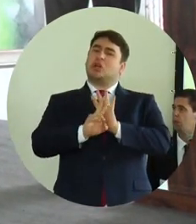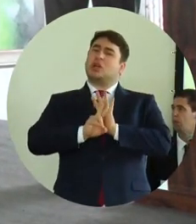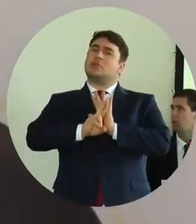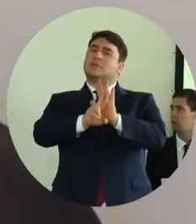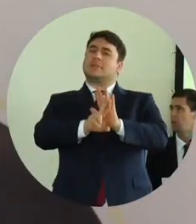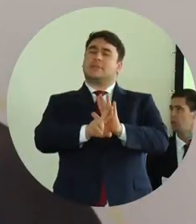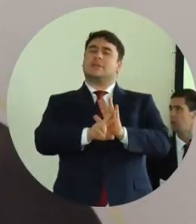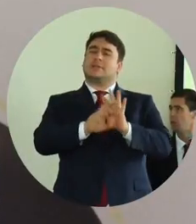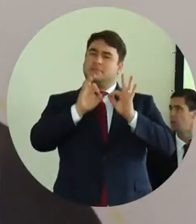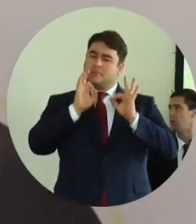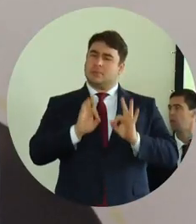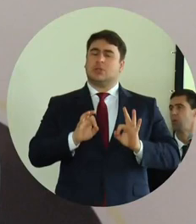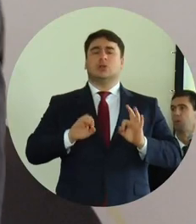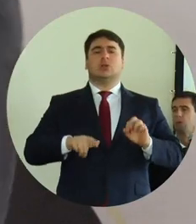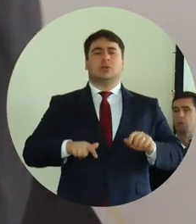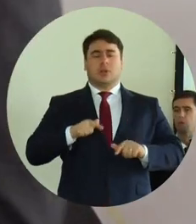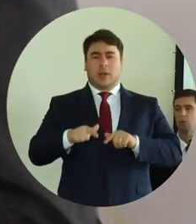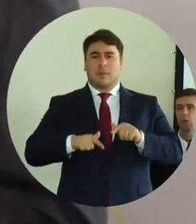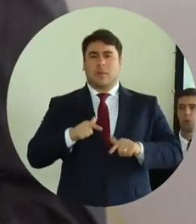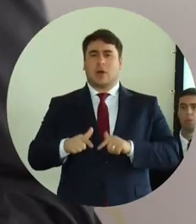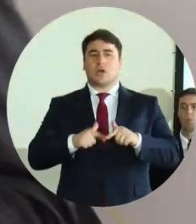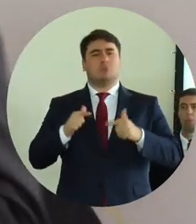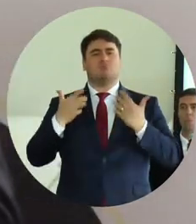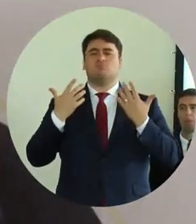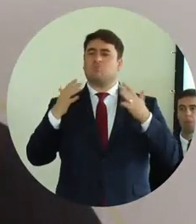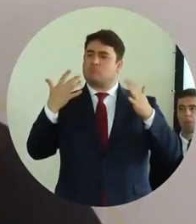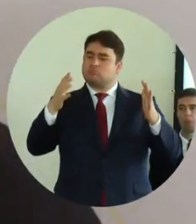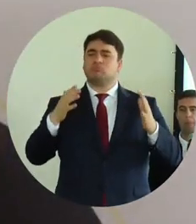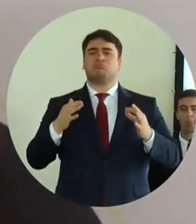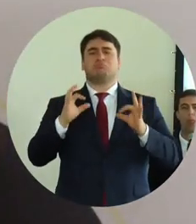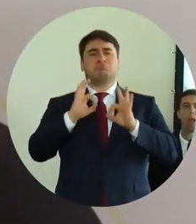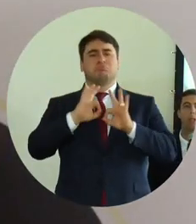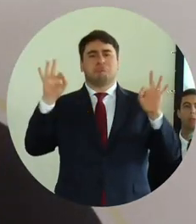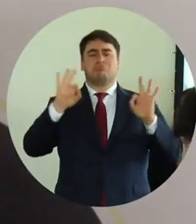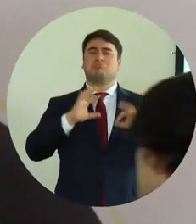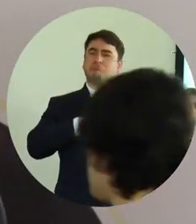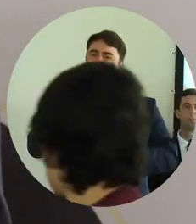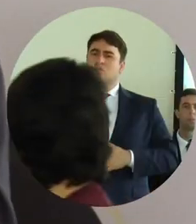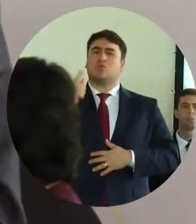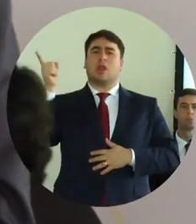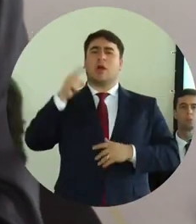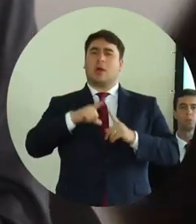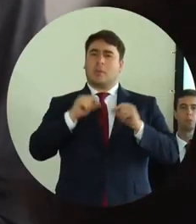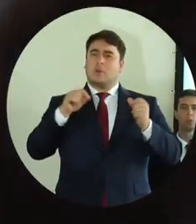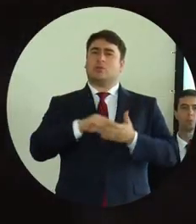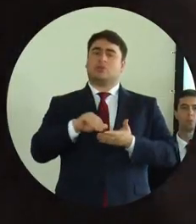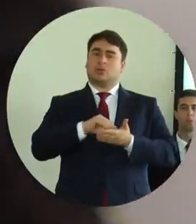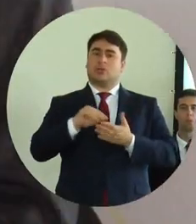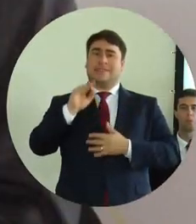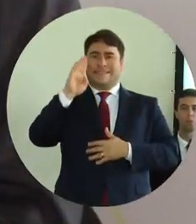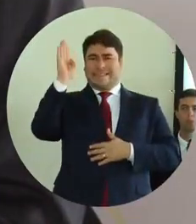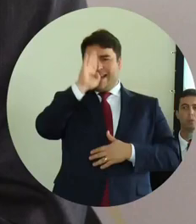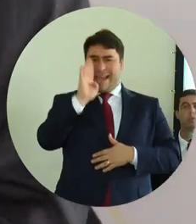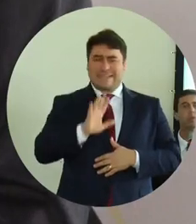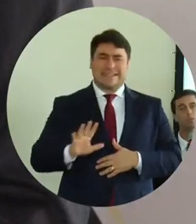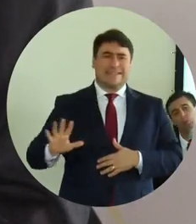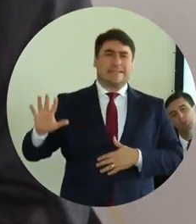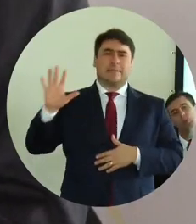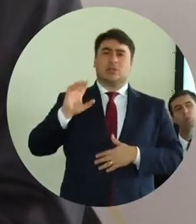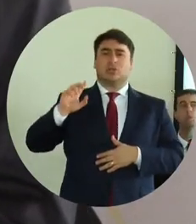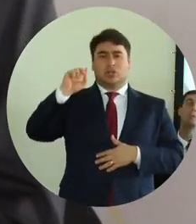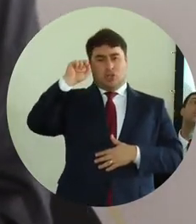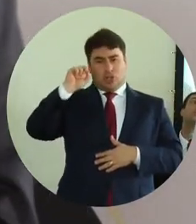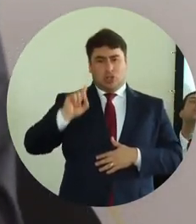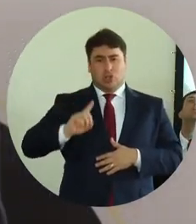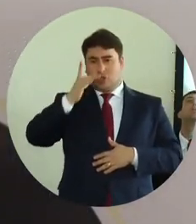representa num trabalho brilhante e corajoso em Brasília, com o secretário nacional dos